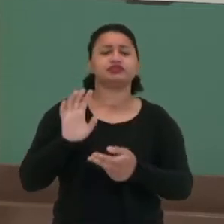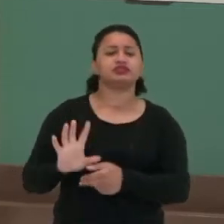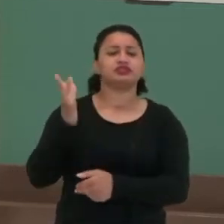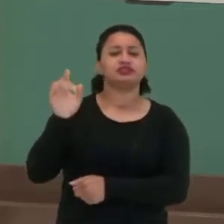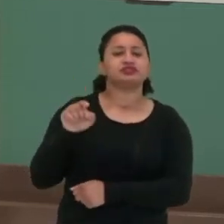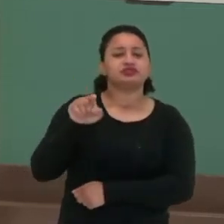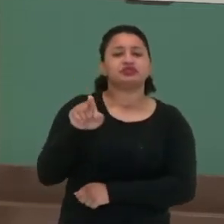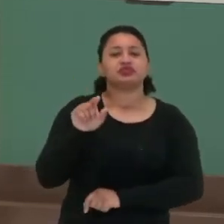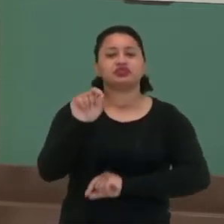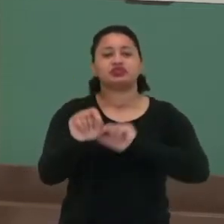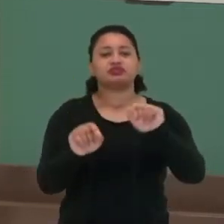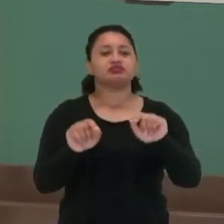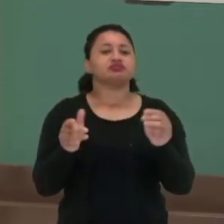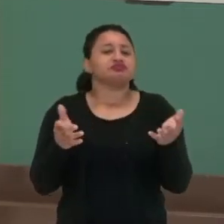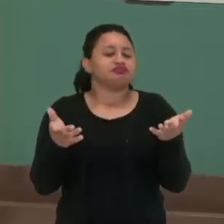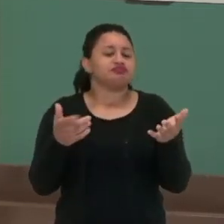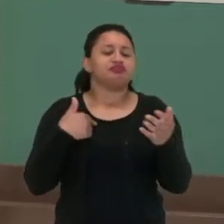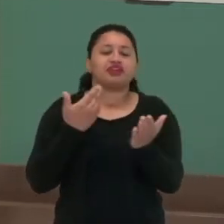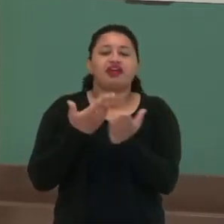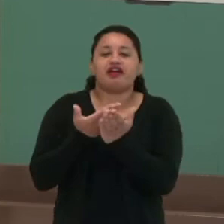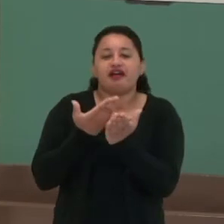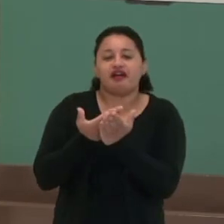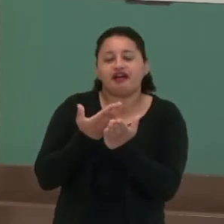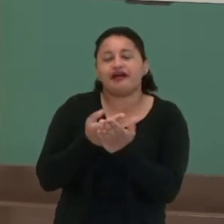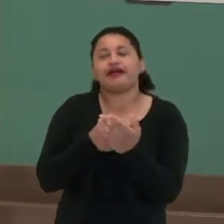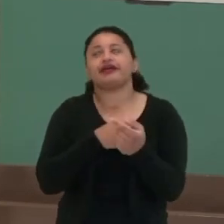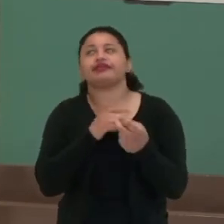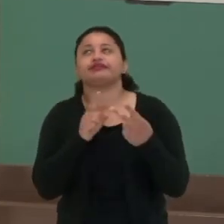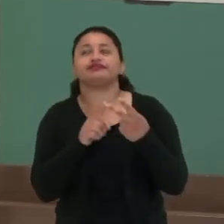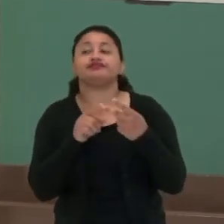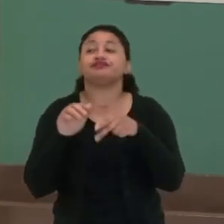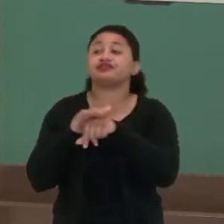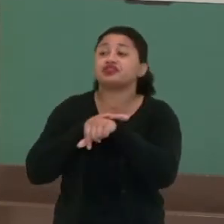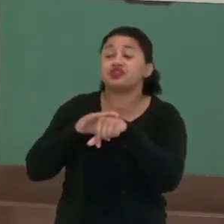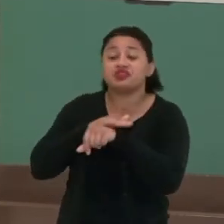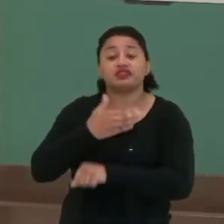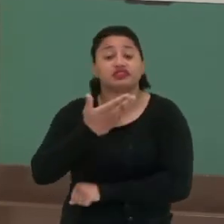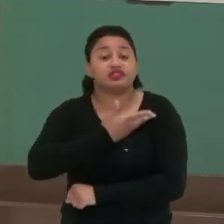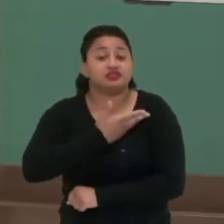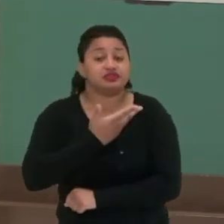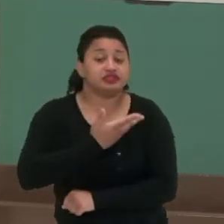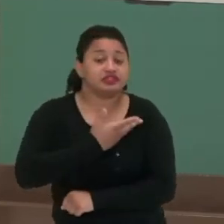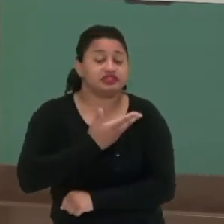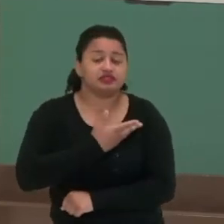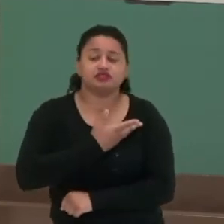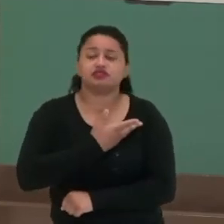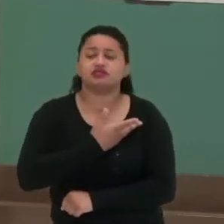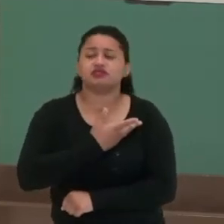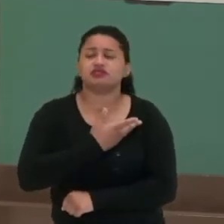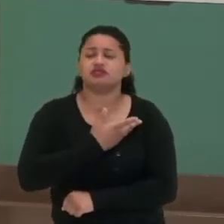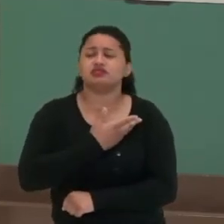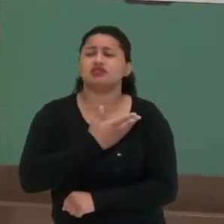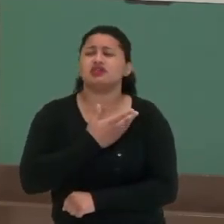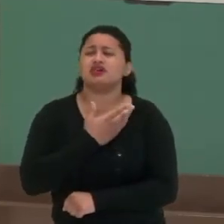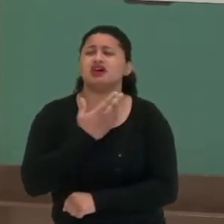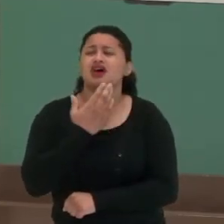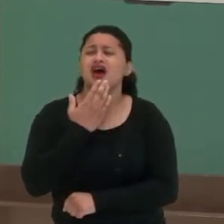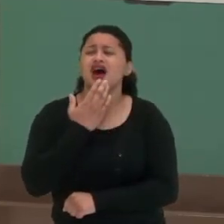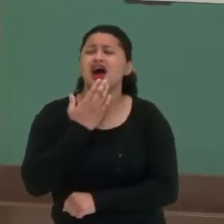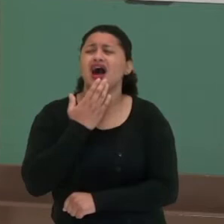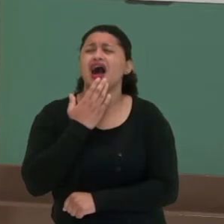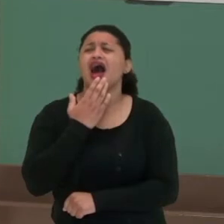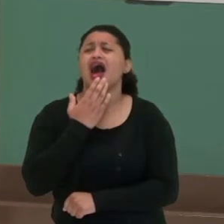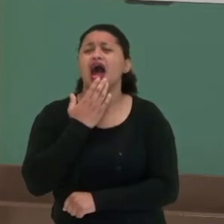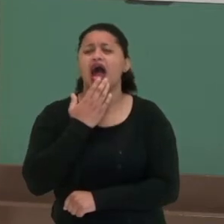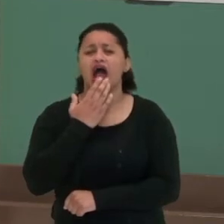você? Numa aula, conversando com os amigos e de repente, bateu um